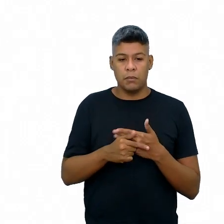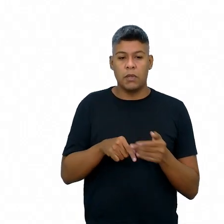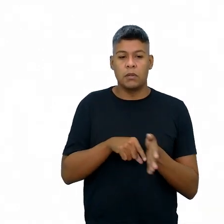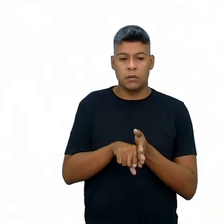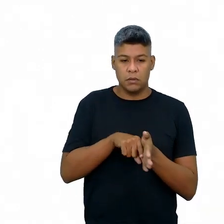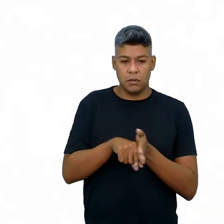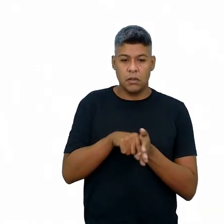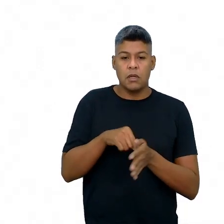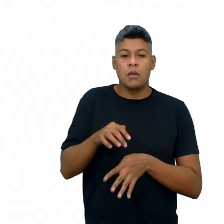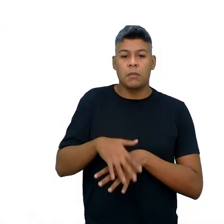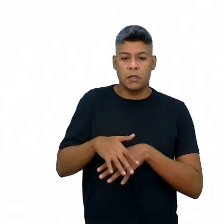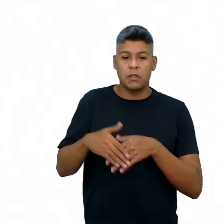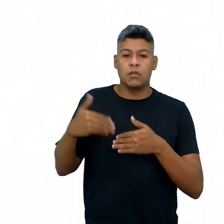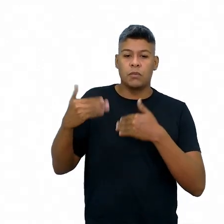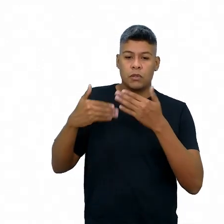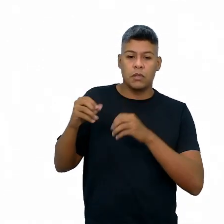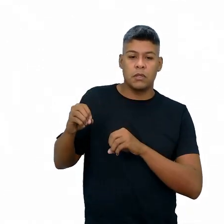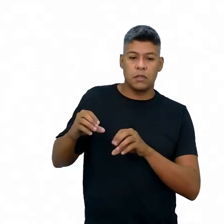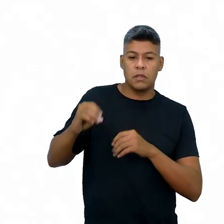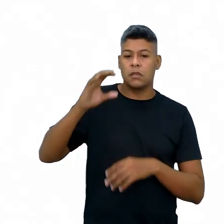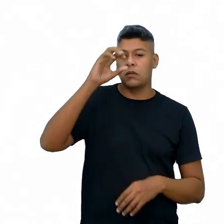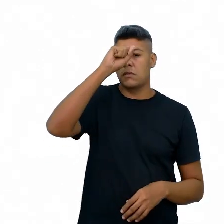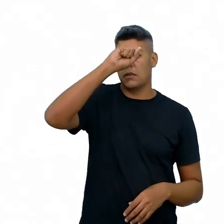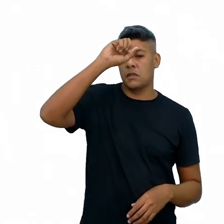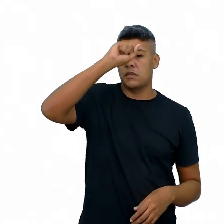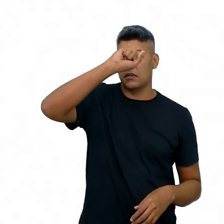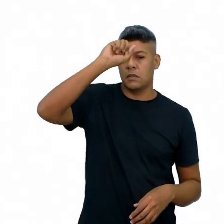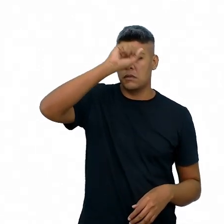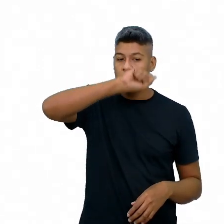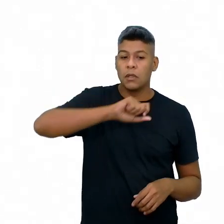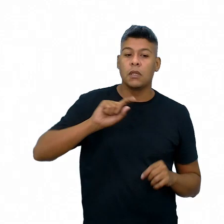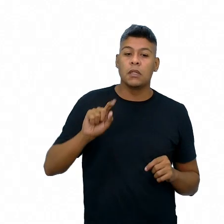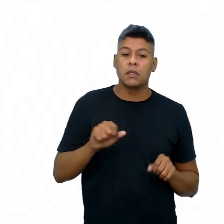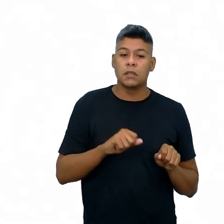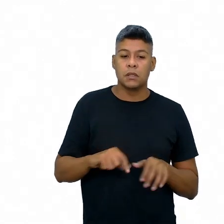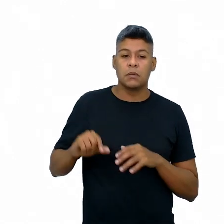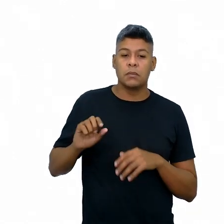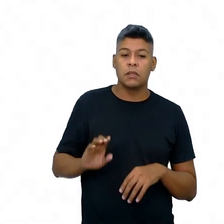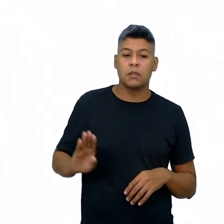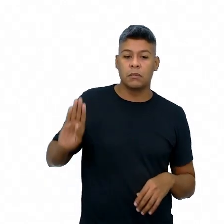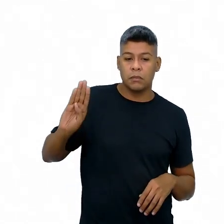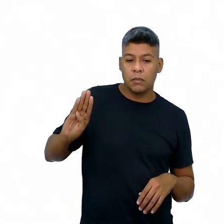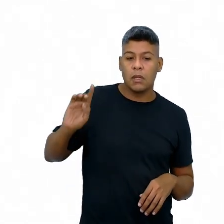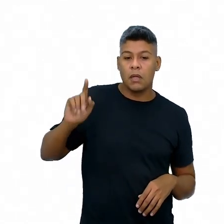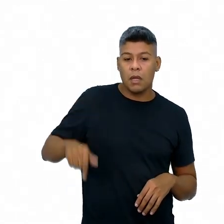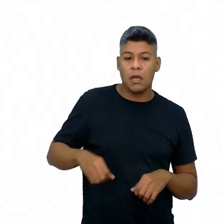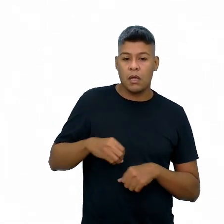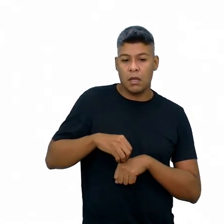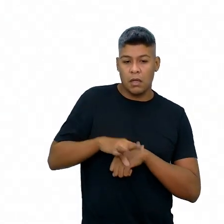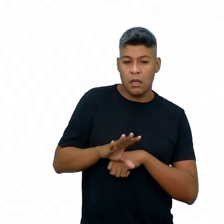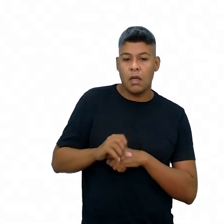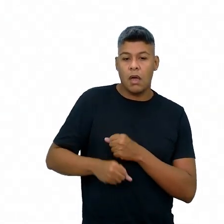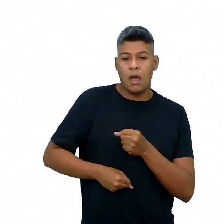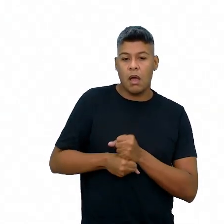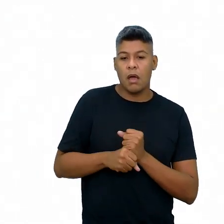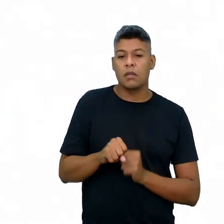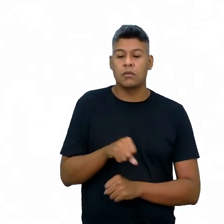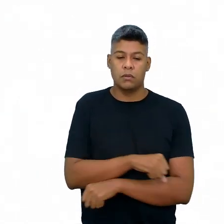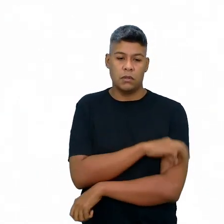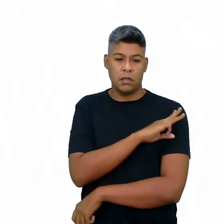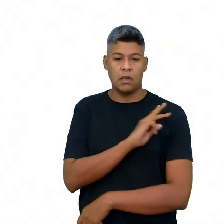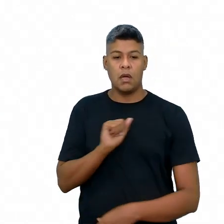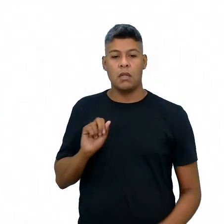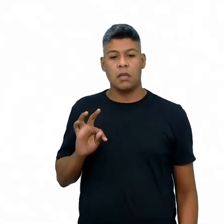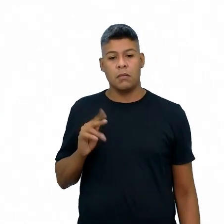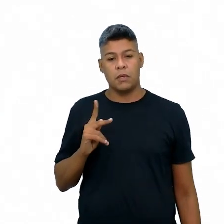investigação matemática no processo de ensino e aprendizagem. Na semana B, a transmissão ano-série, o ATPC